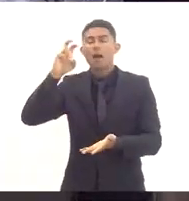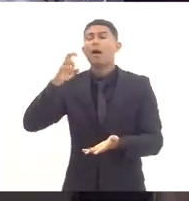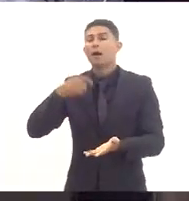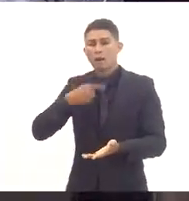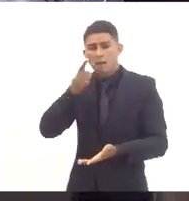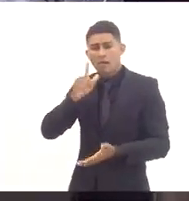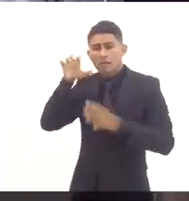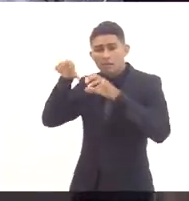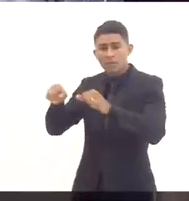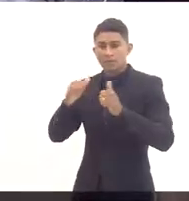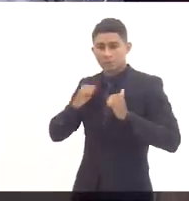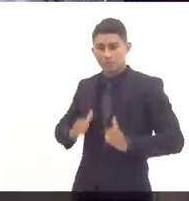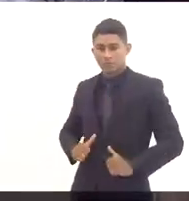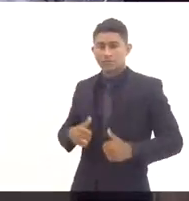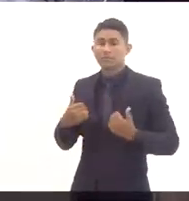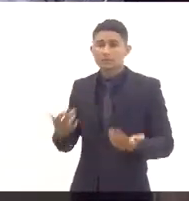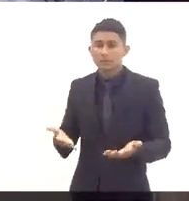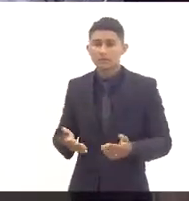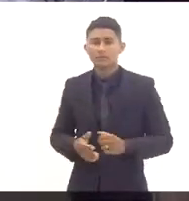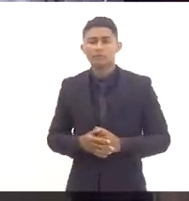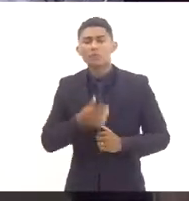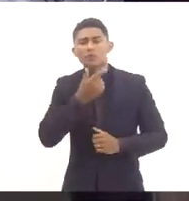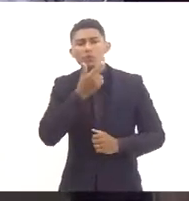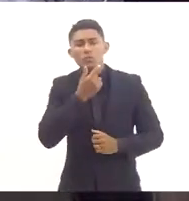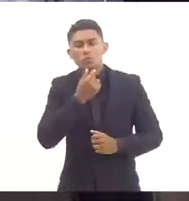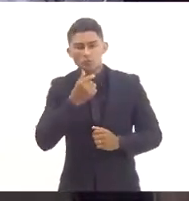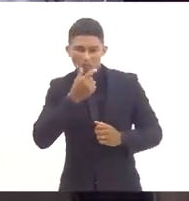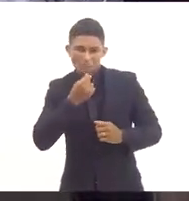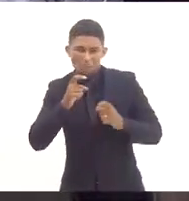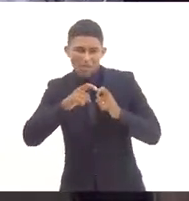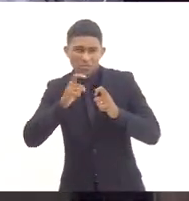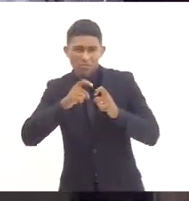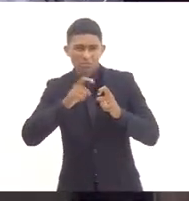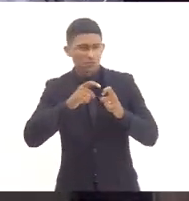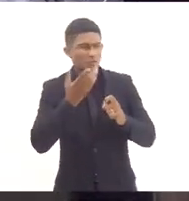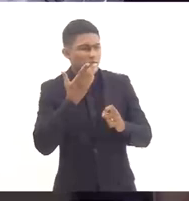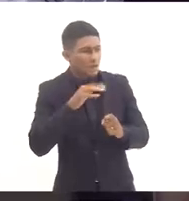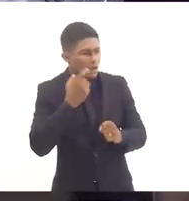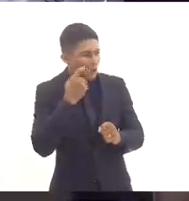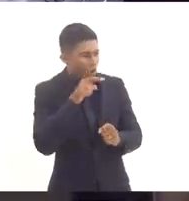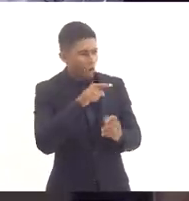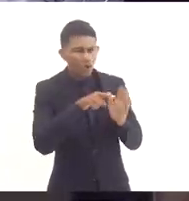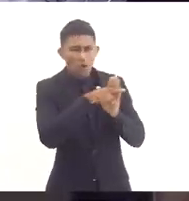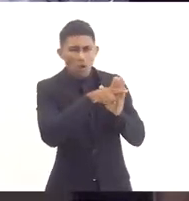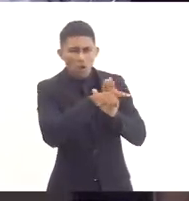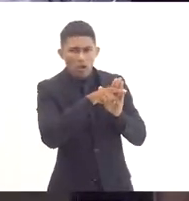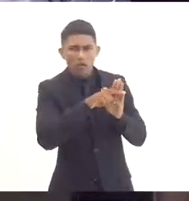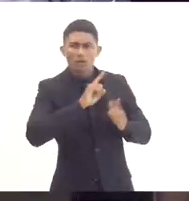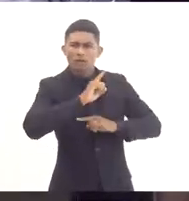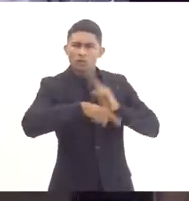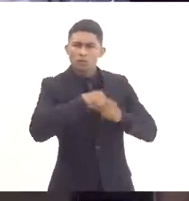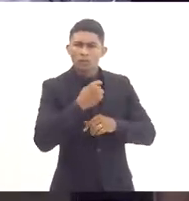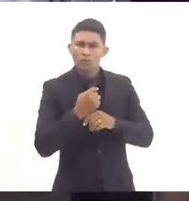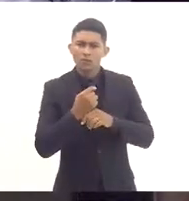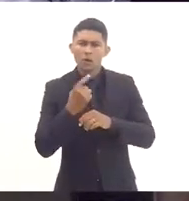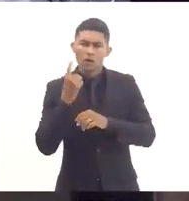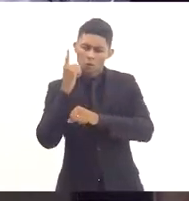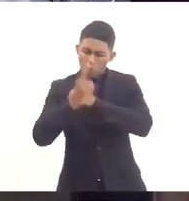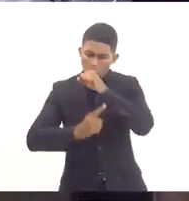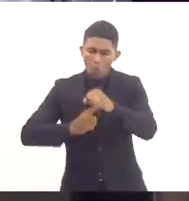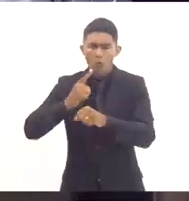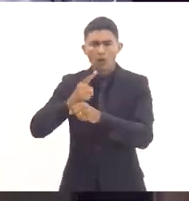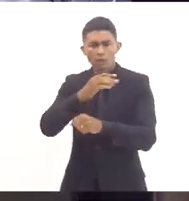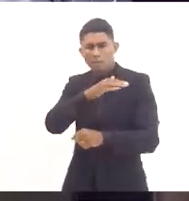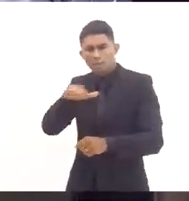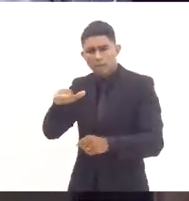o meu filho foi acompanhado com pediatra desde que nasceu o diagnóstico dele veio com um ano e meio porque eu observei que meu filho não